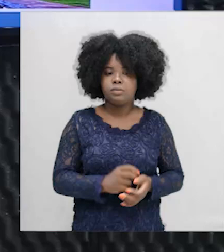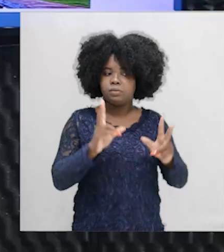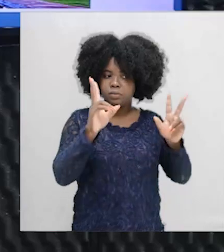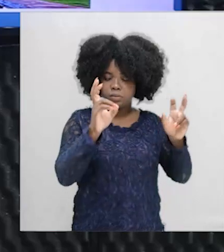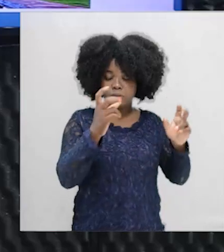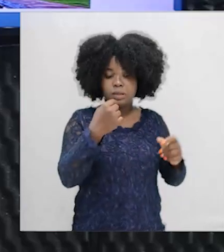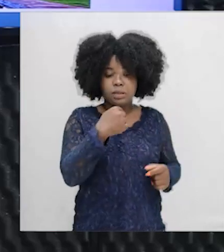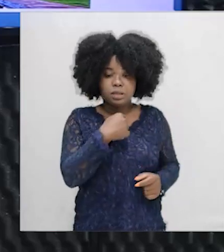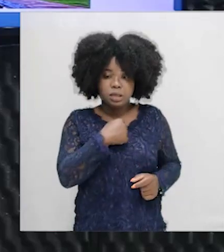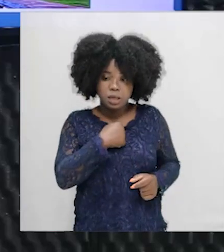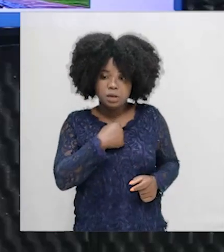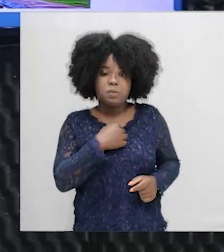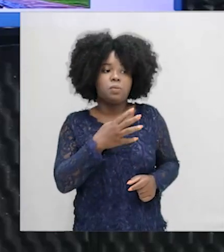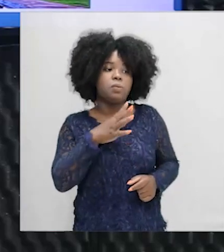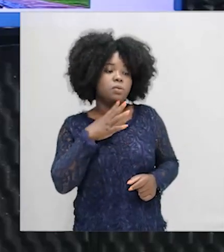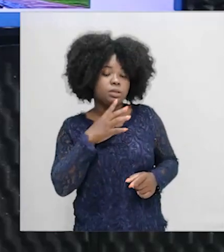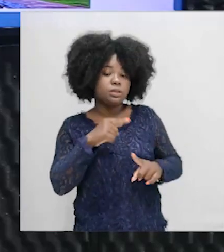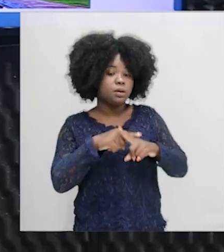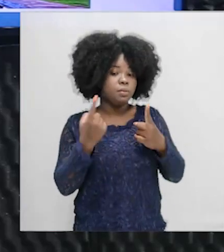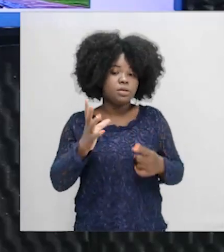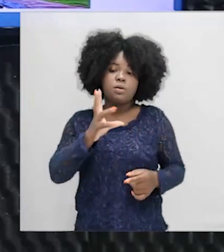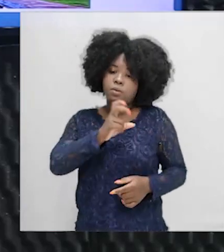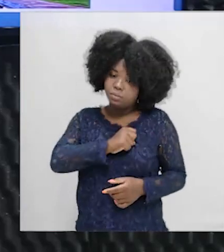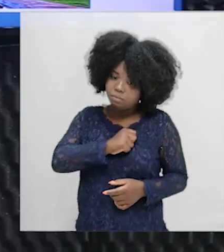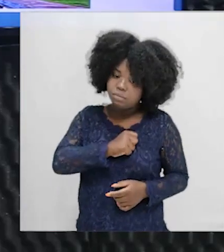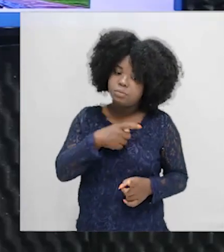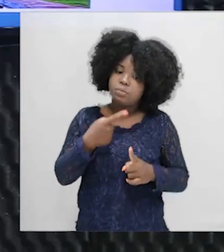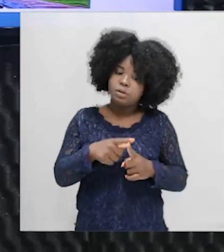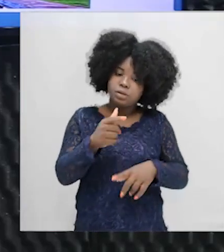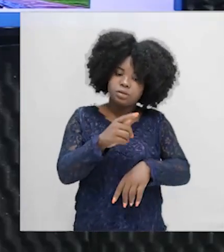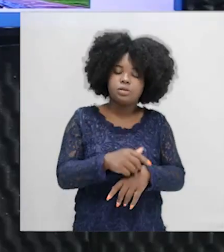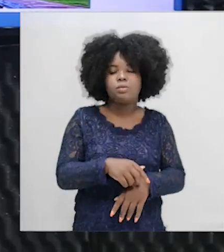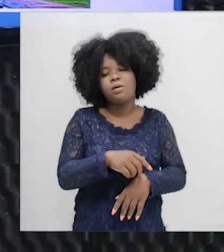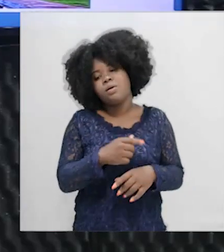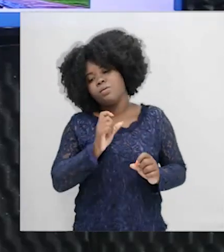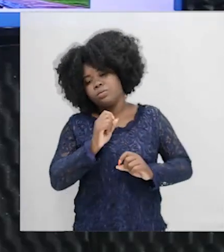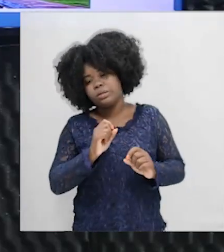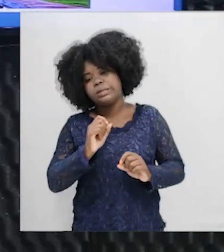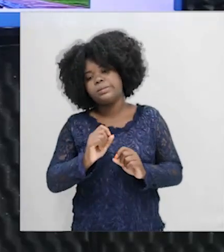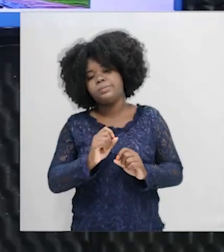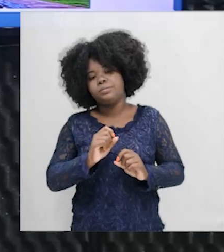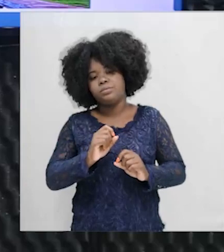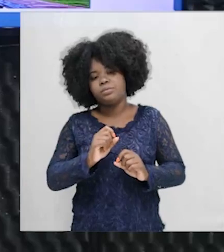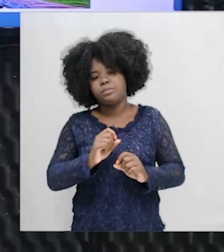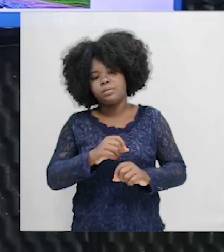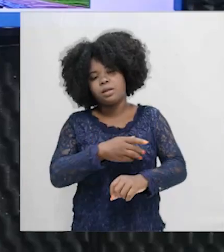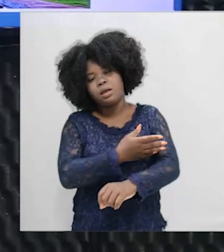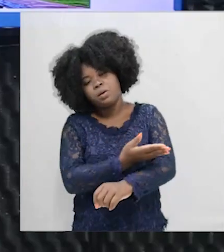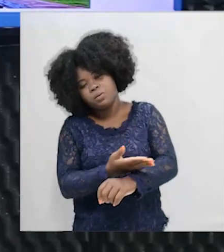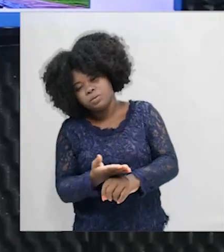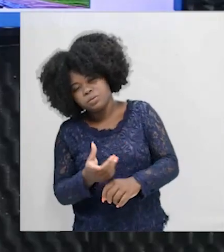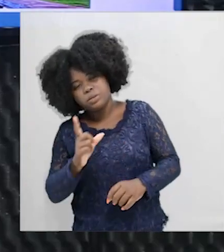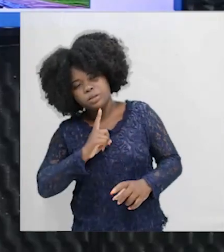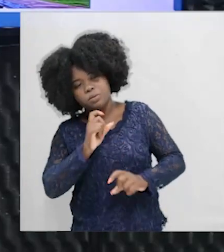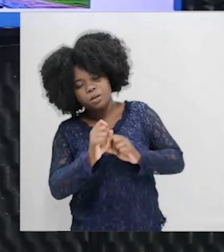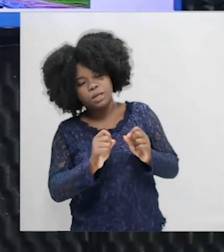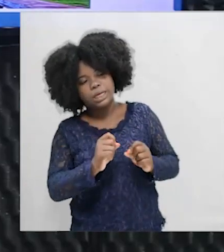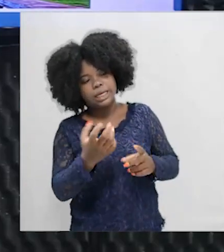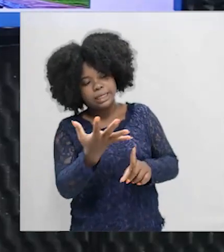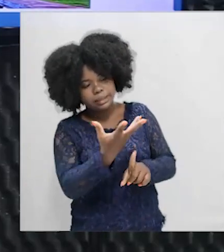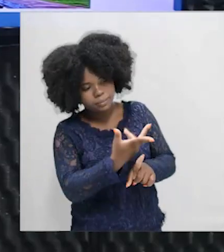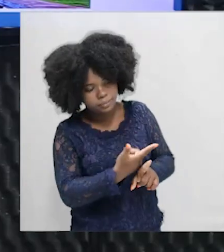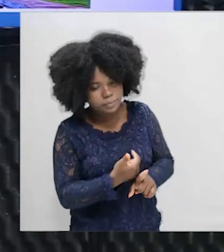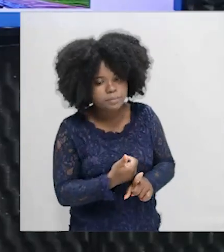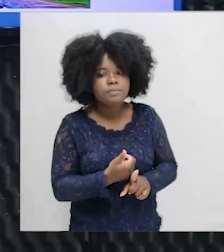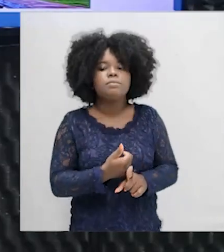mas me apaixonei. Até porque a gente está acostumado a consumir essa arte islâmica de uma outra maneira. Vou voltar novamente ao que eu falei